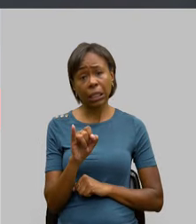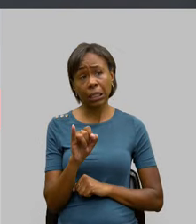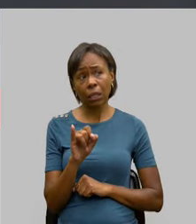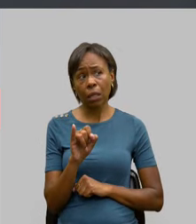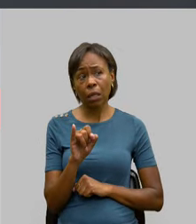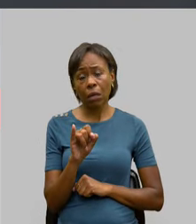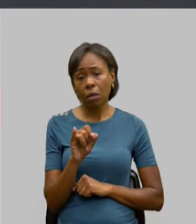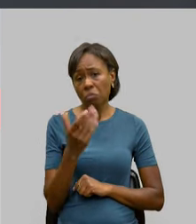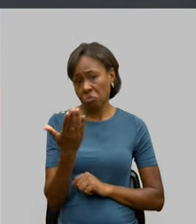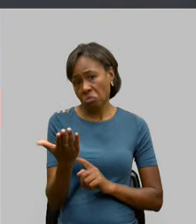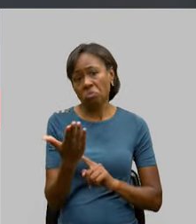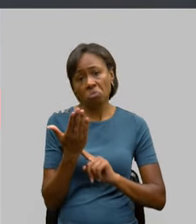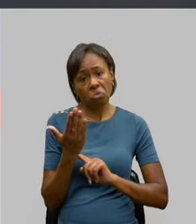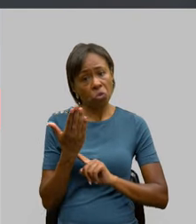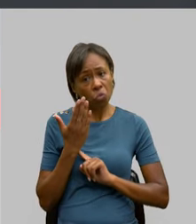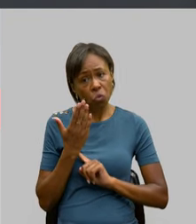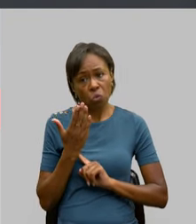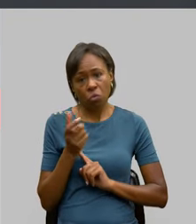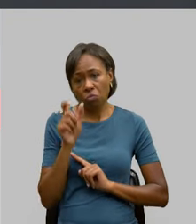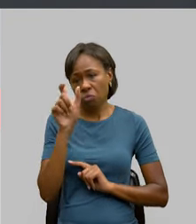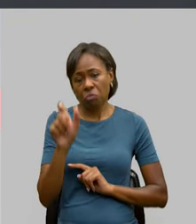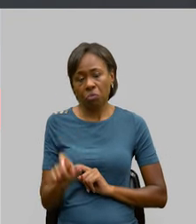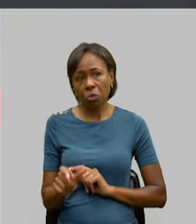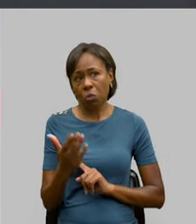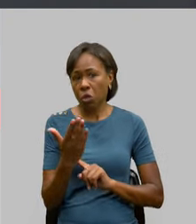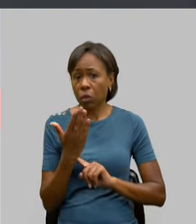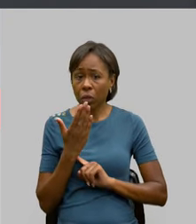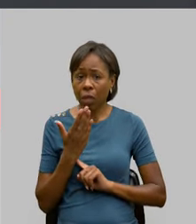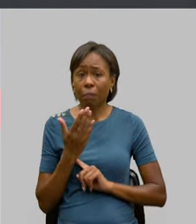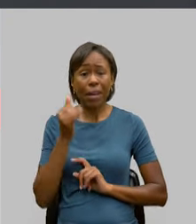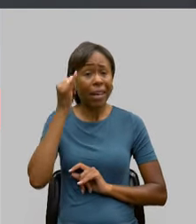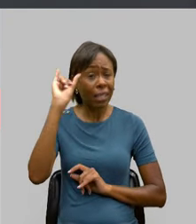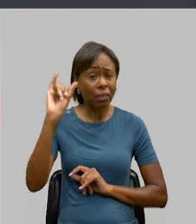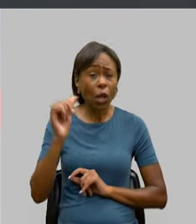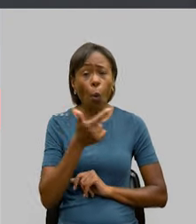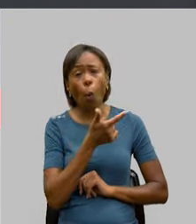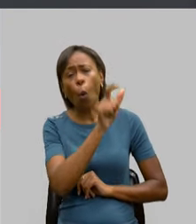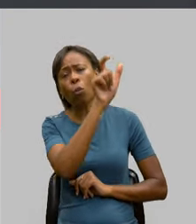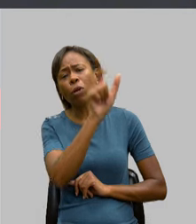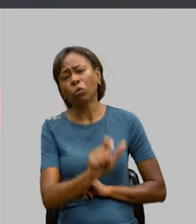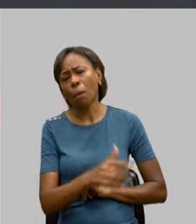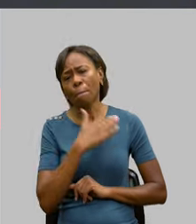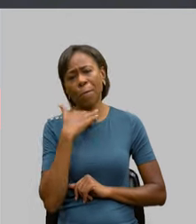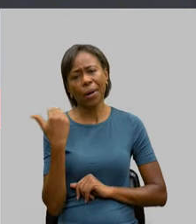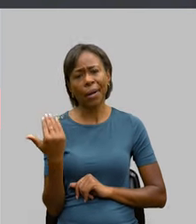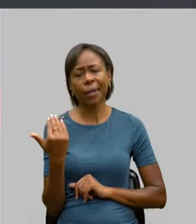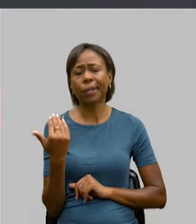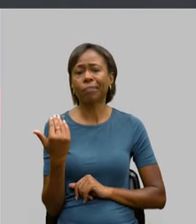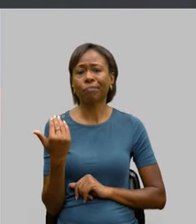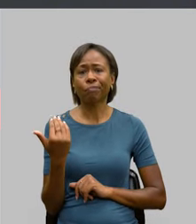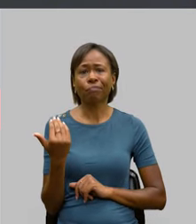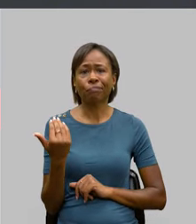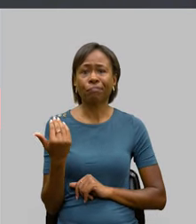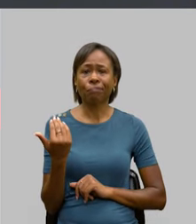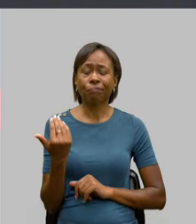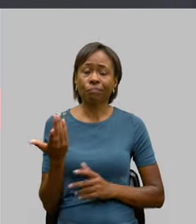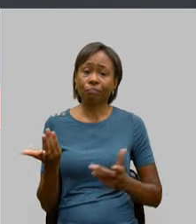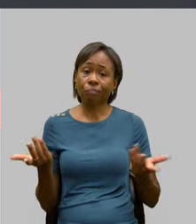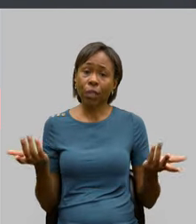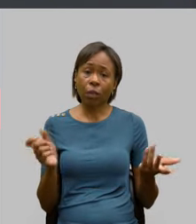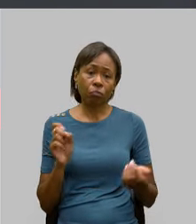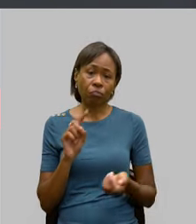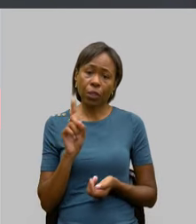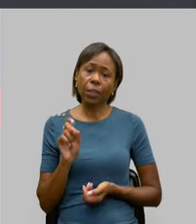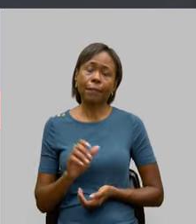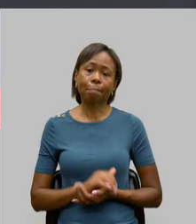ajudar para que n ninguém mais venha morrer eu tenho que mudar de cidade eu não sei né Eu